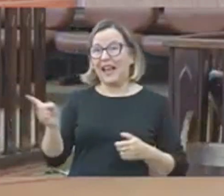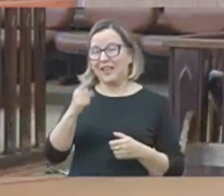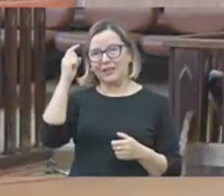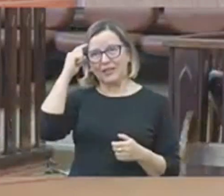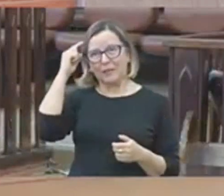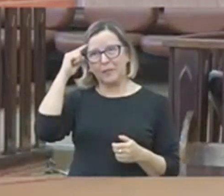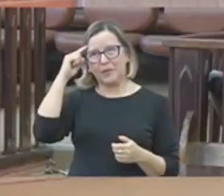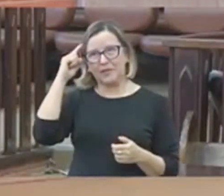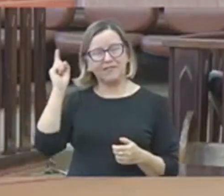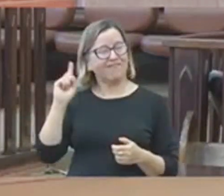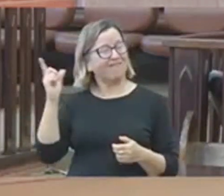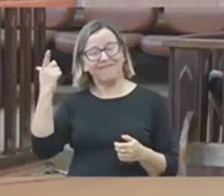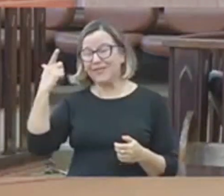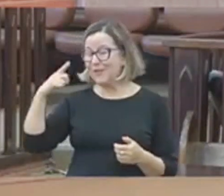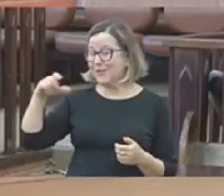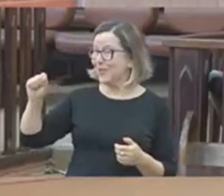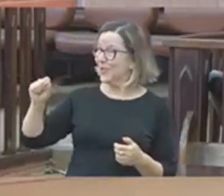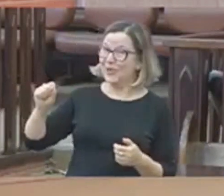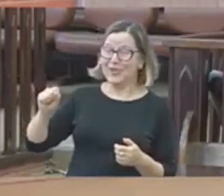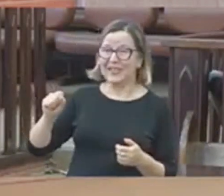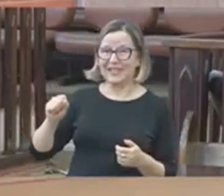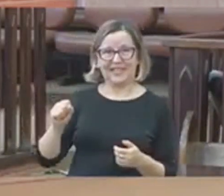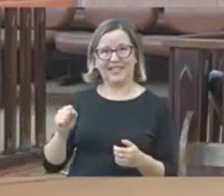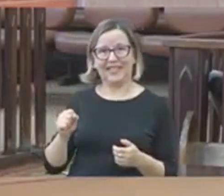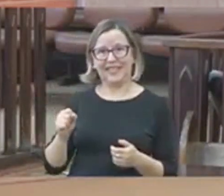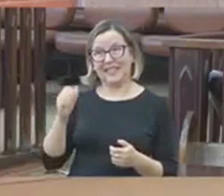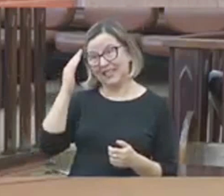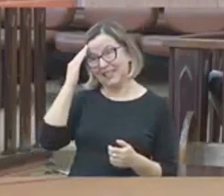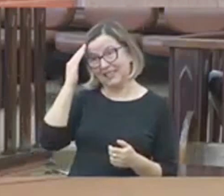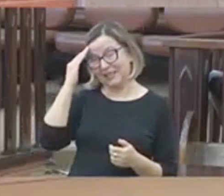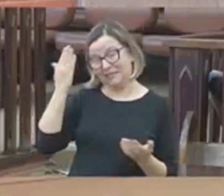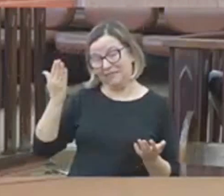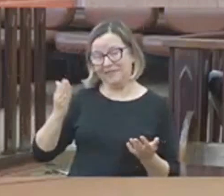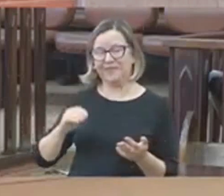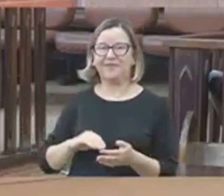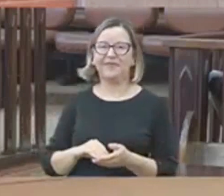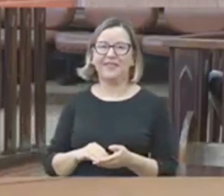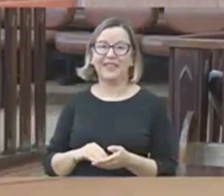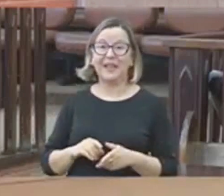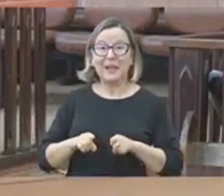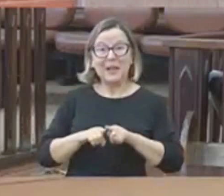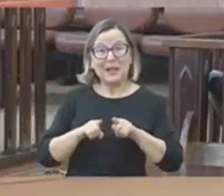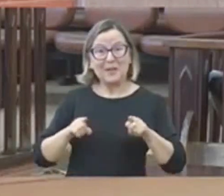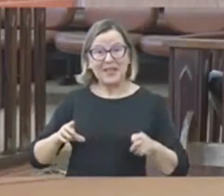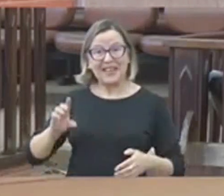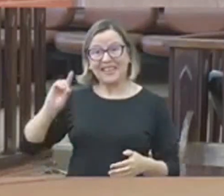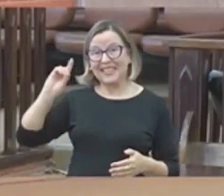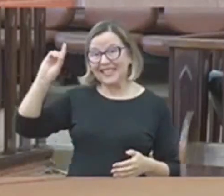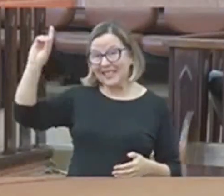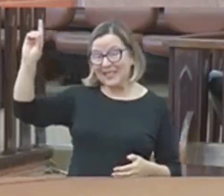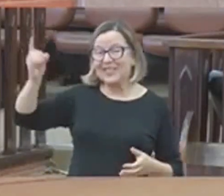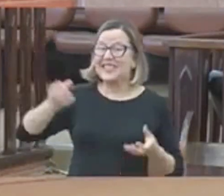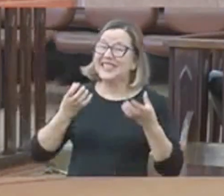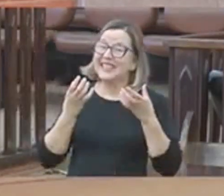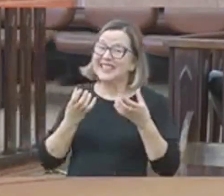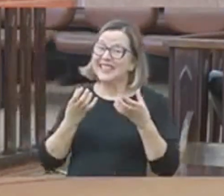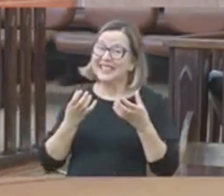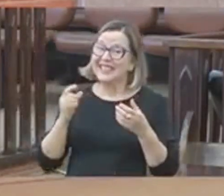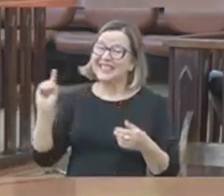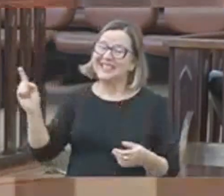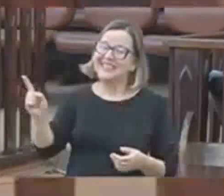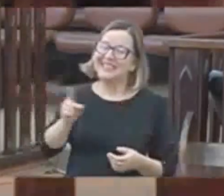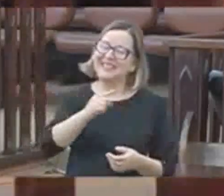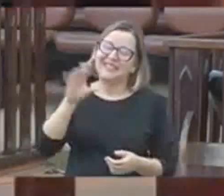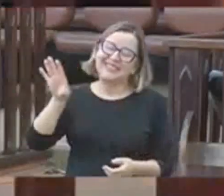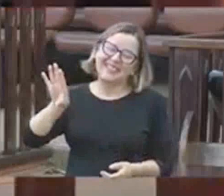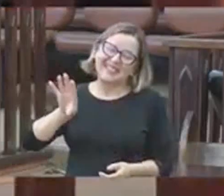isso. Mas, nesta suficiência, Deus resolveu nos